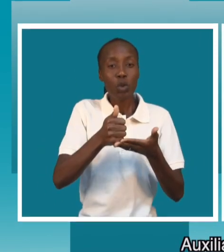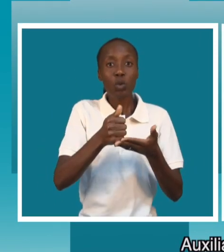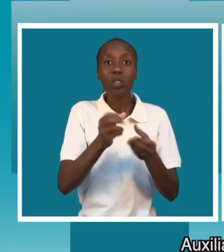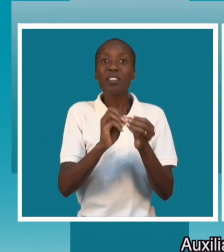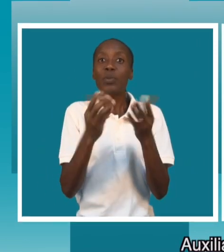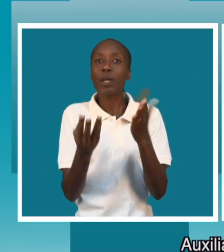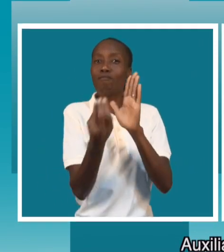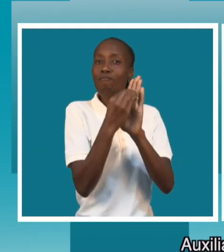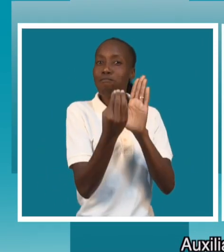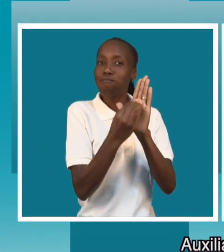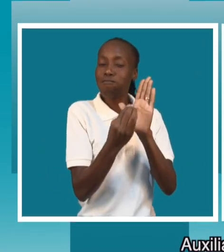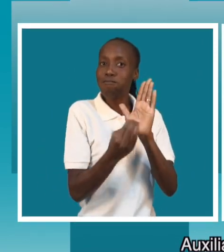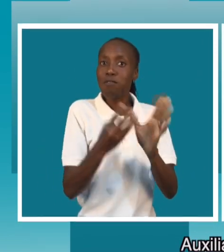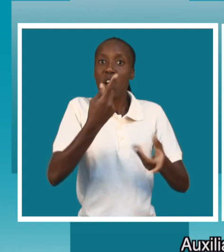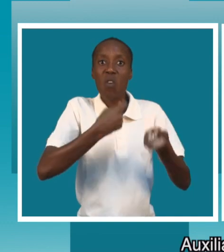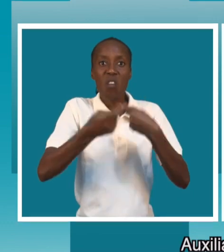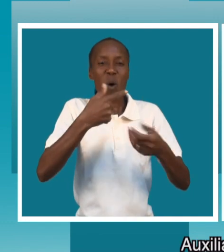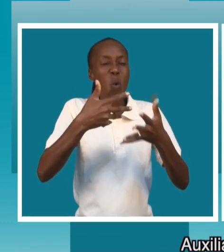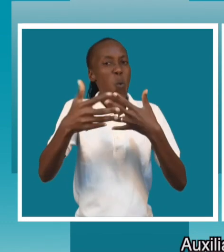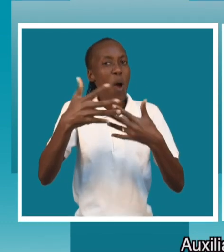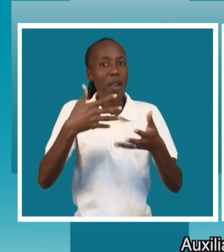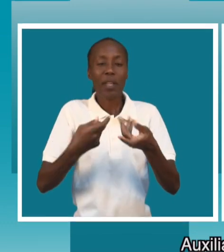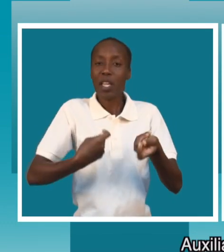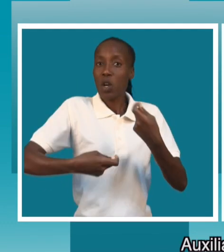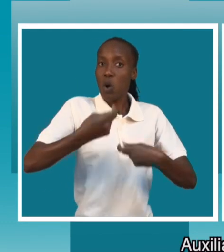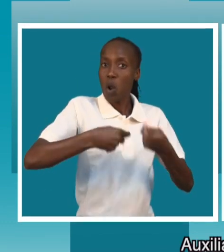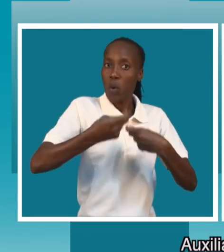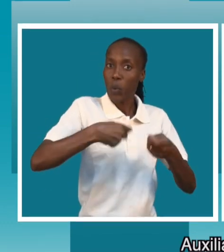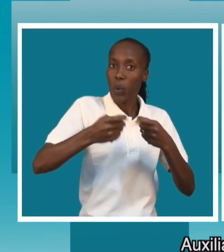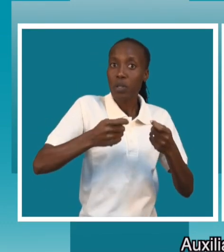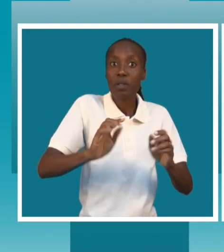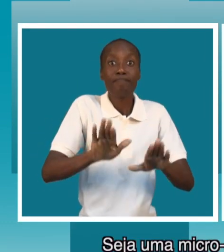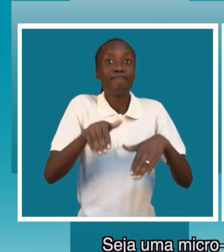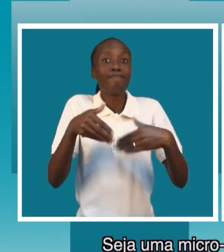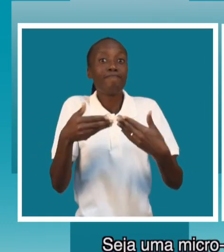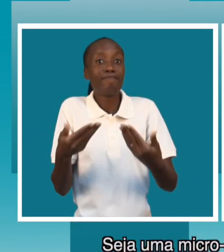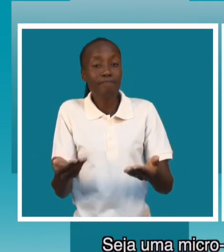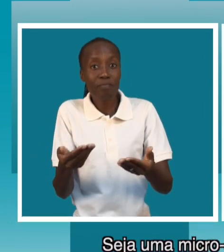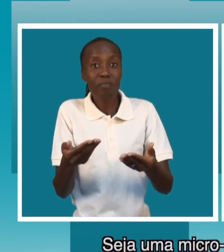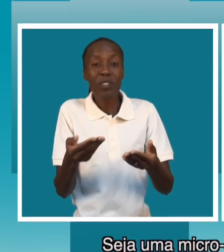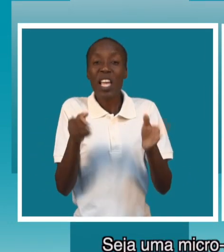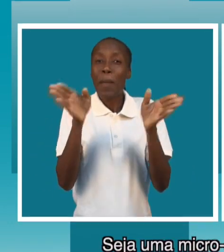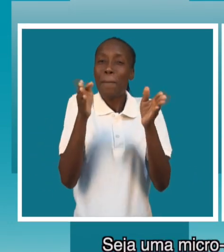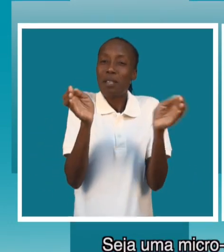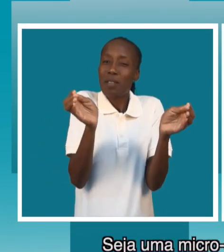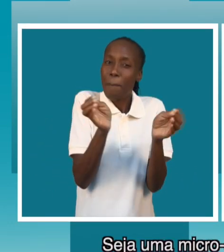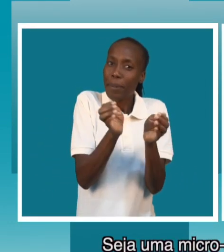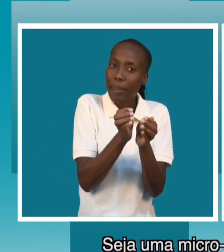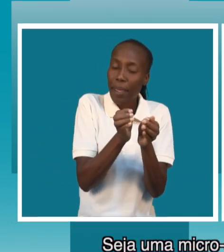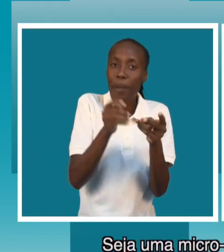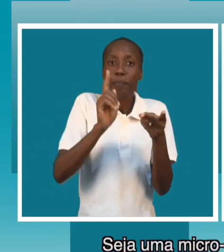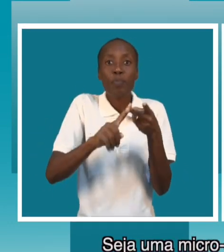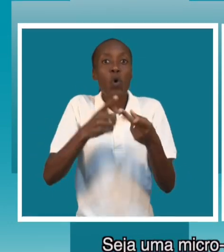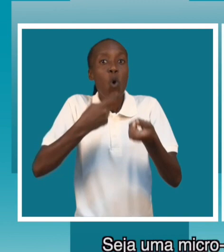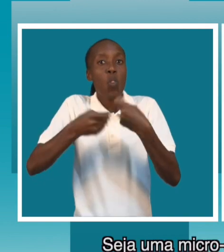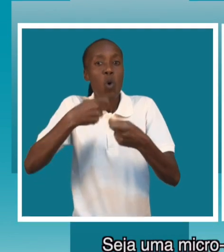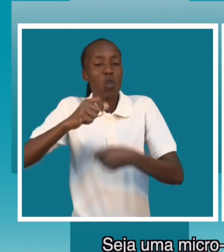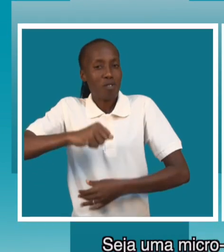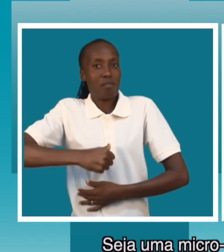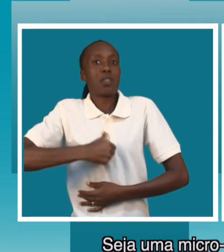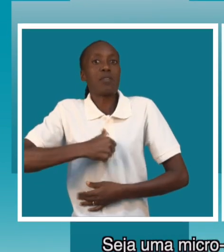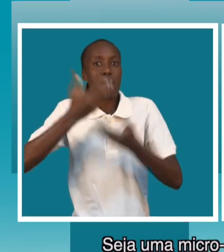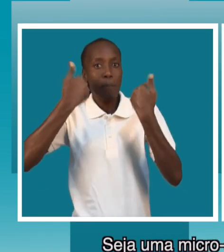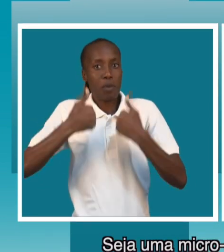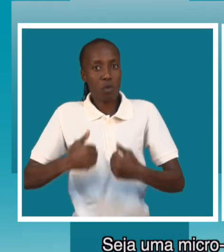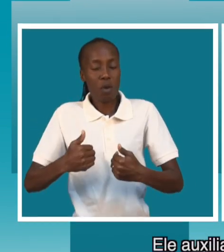registro de vendas de qualquer tipo de negócio, seja uma microempresa ou um